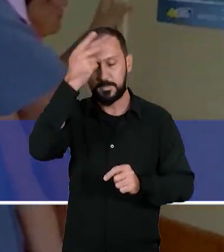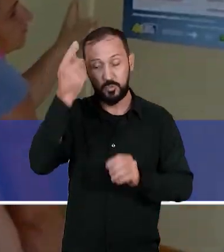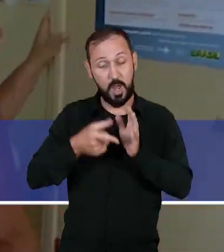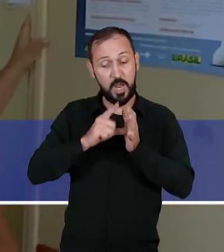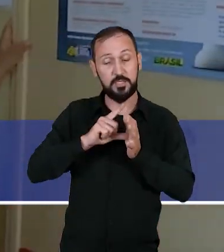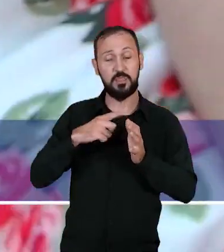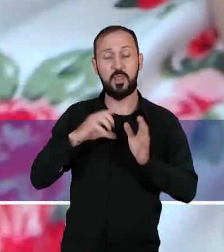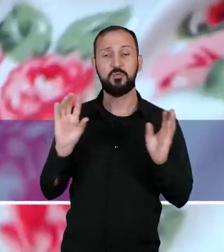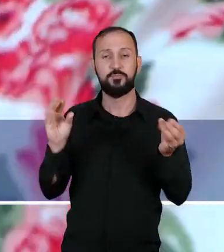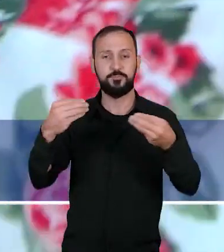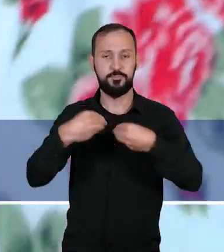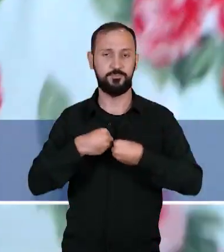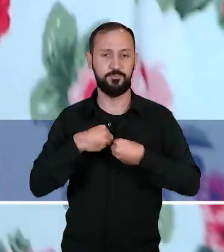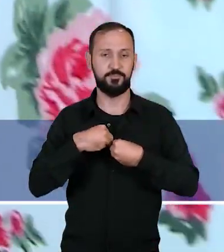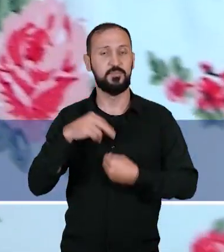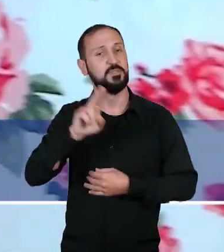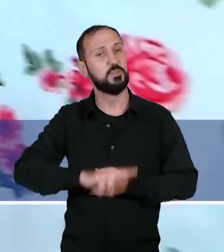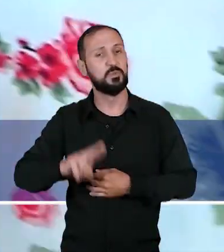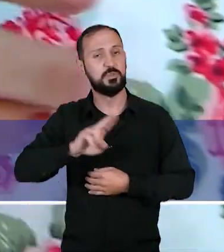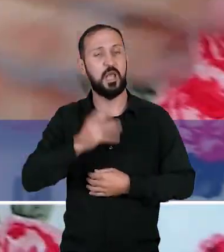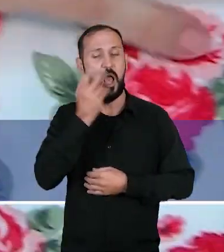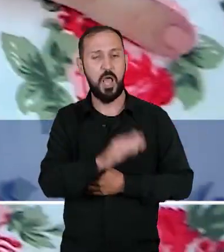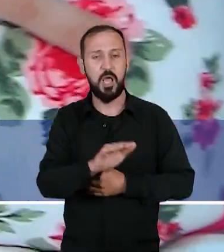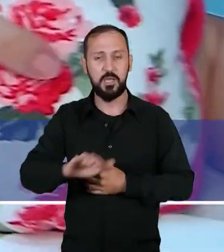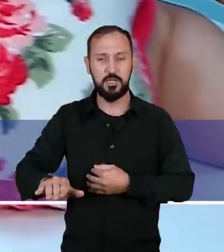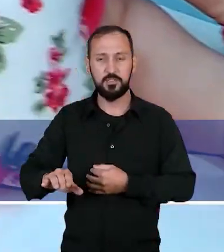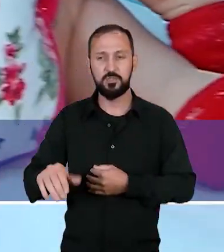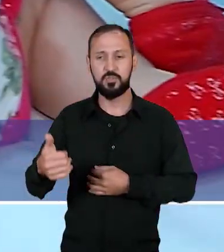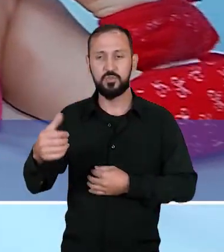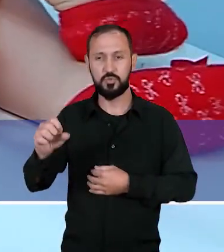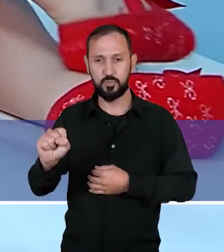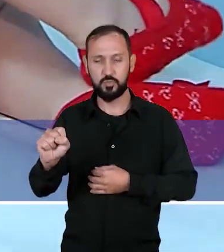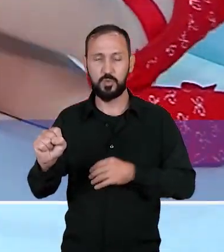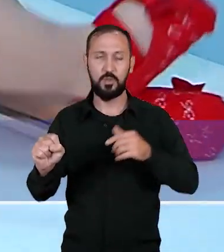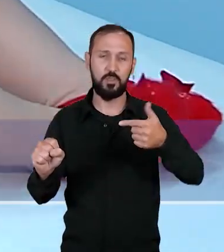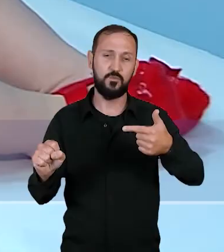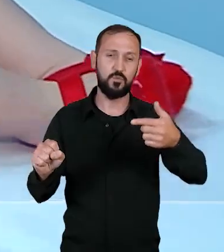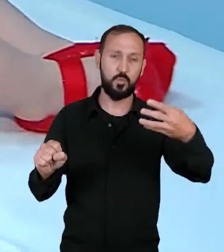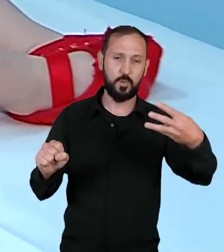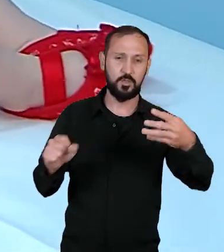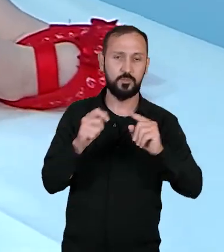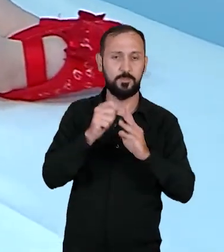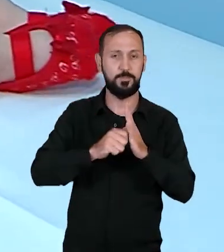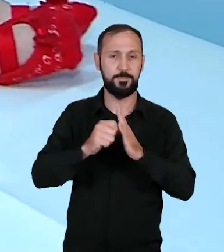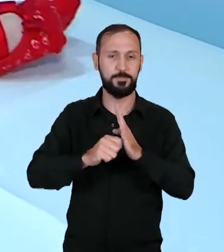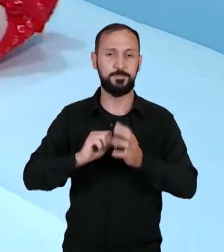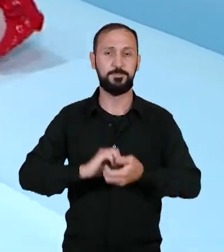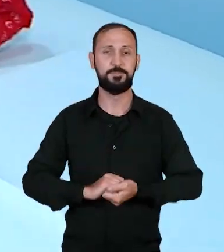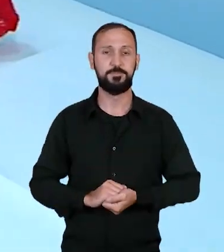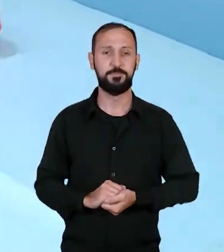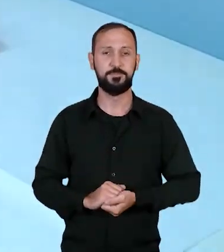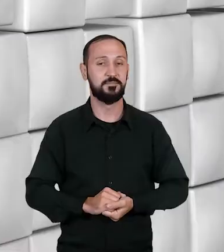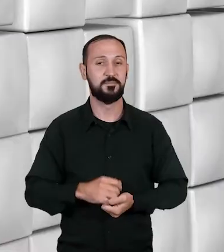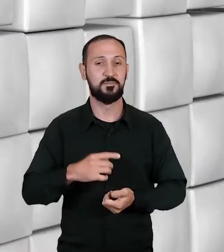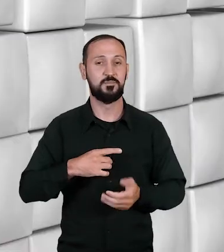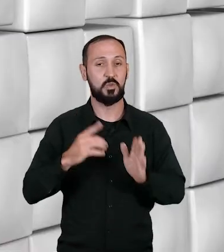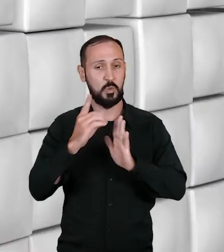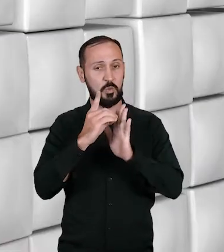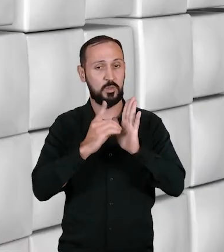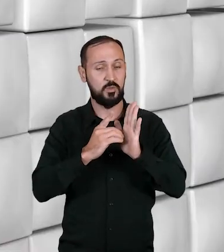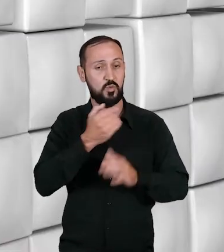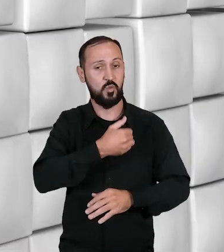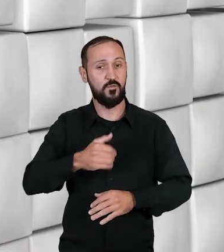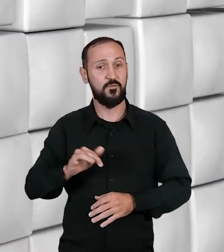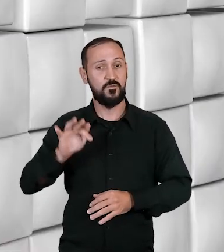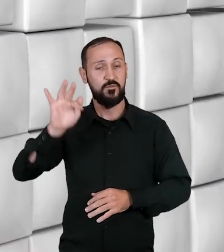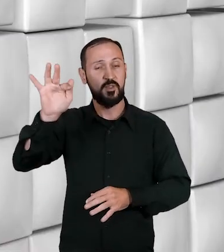do transtorno do espectro autista e deverá ser aplicado às crianças entre 18 e 24 meses. Decreto